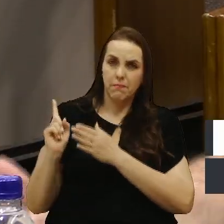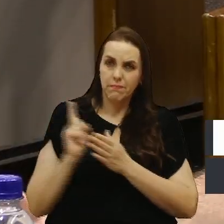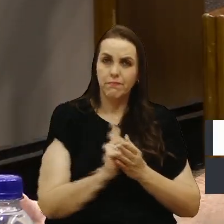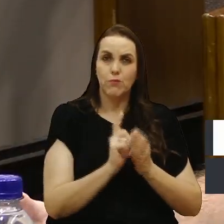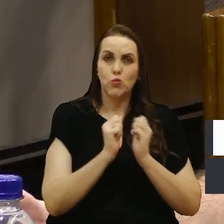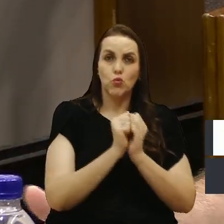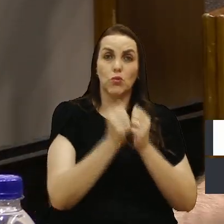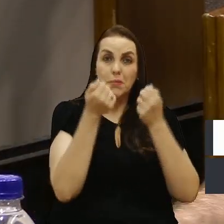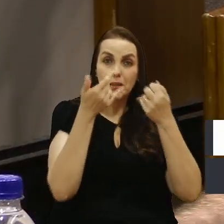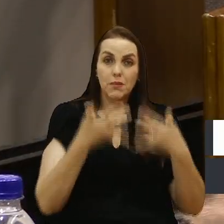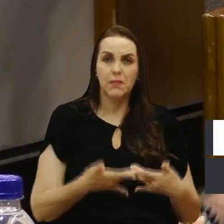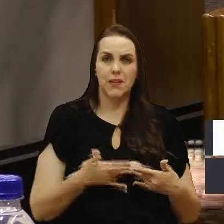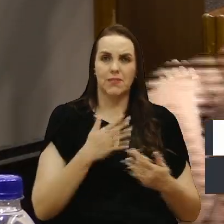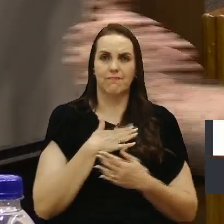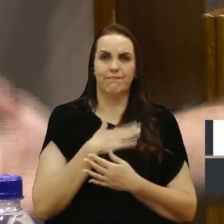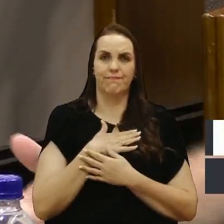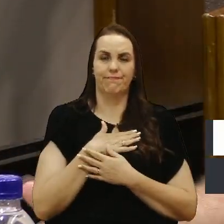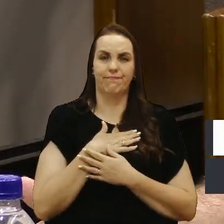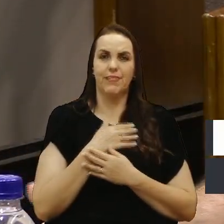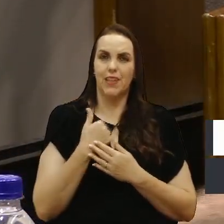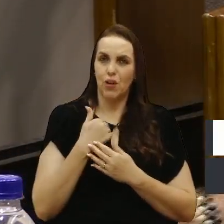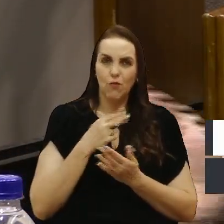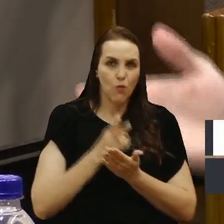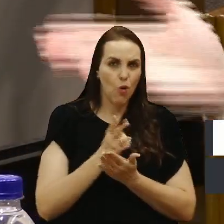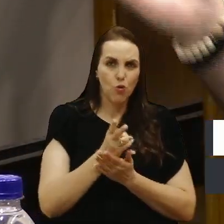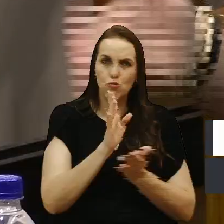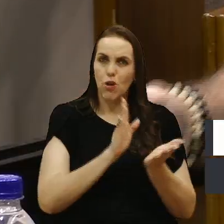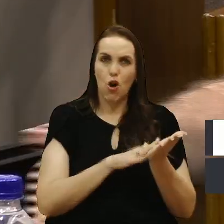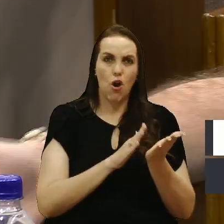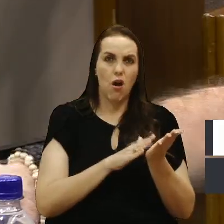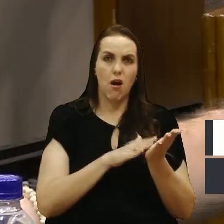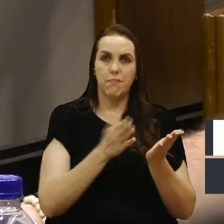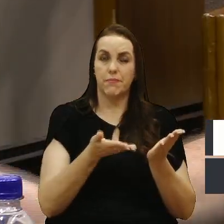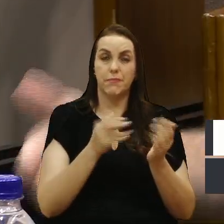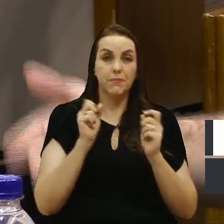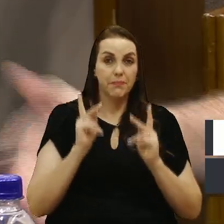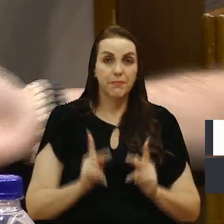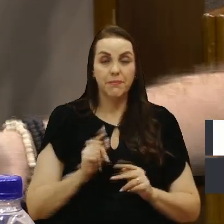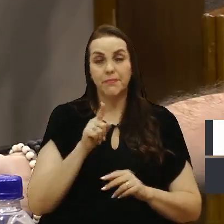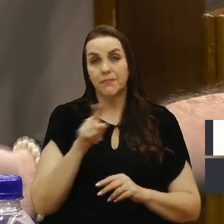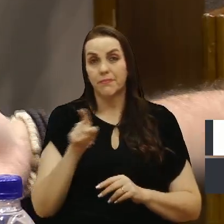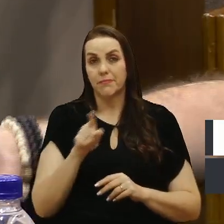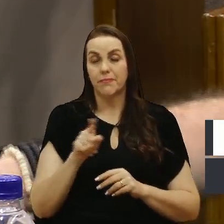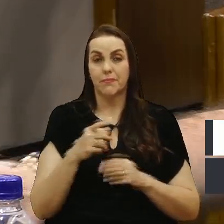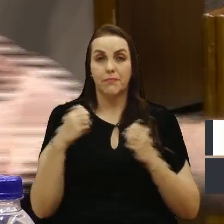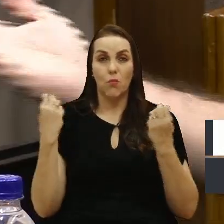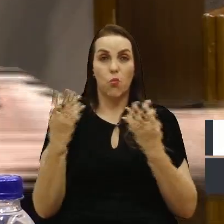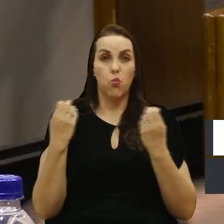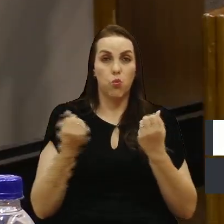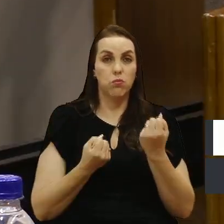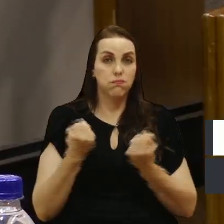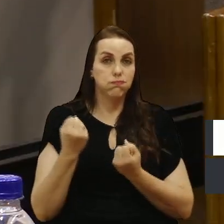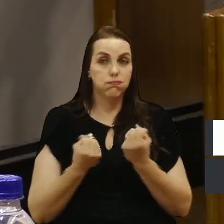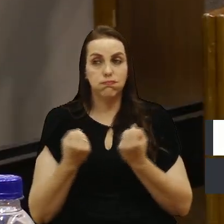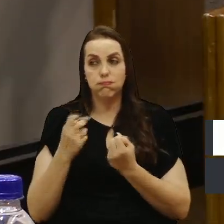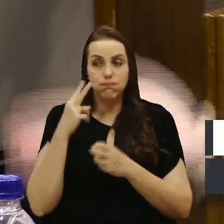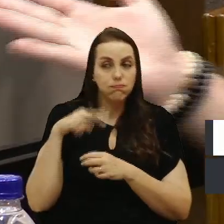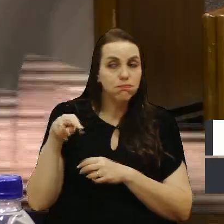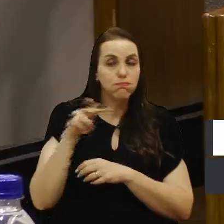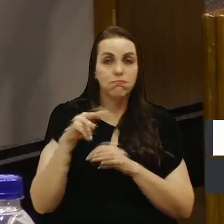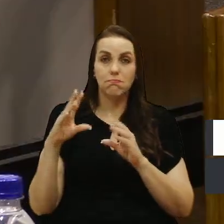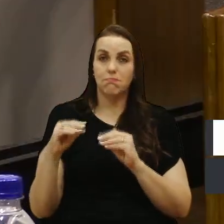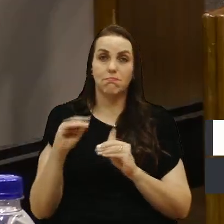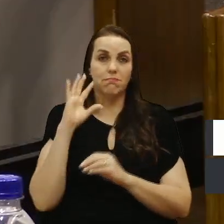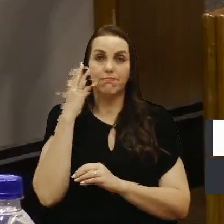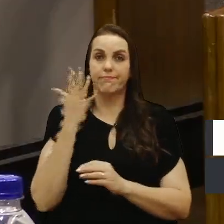gente espera e eu acredito que vamos continuar cobrando, mas se tivesse gente lá, talvez patrulhando ou cuidando na parte da noite, não teria acontecido, infelizmente.